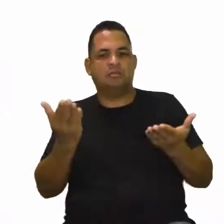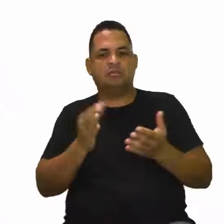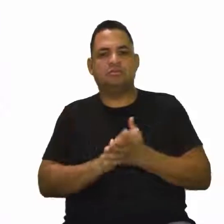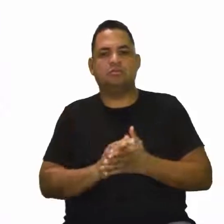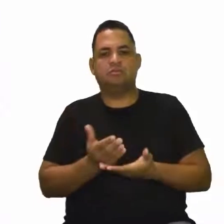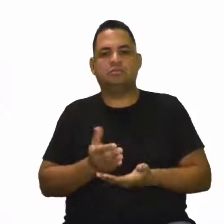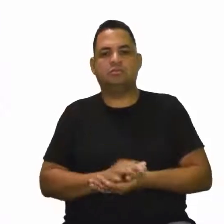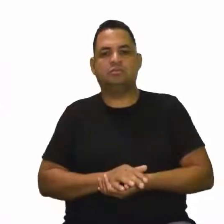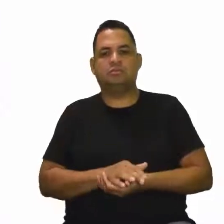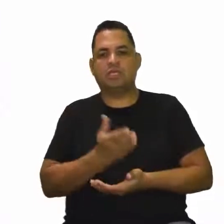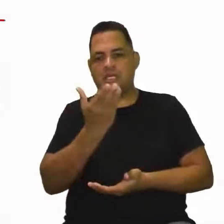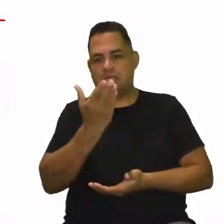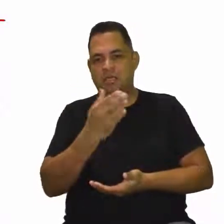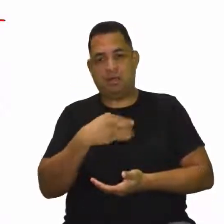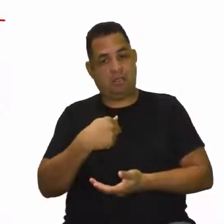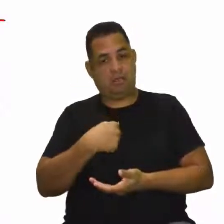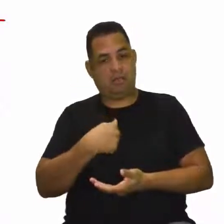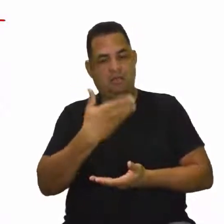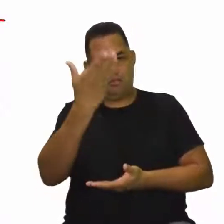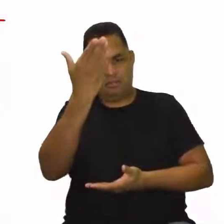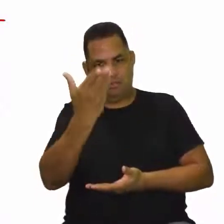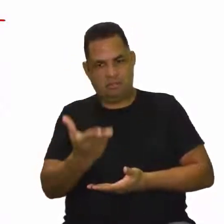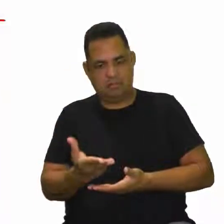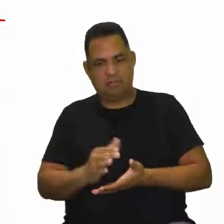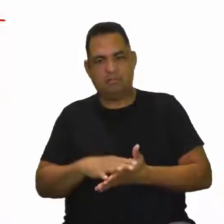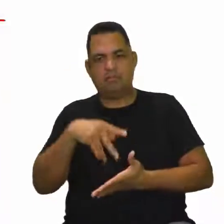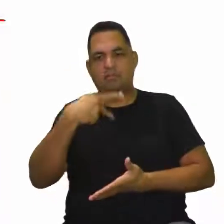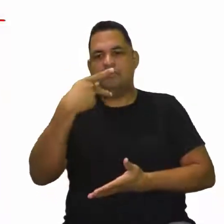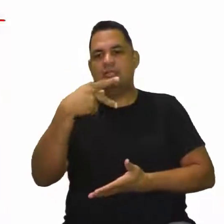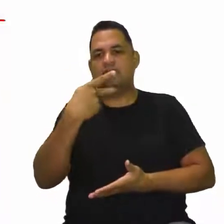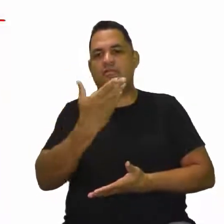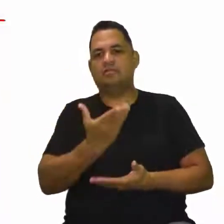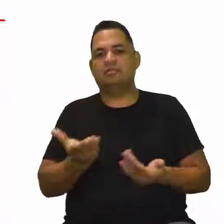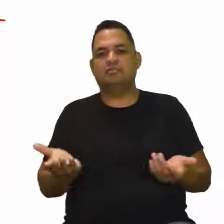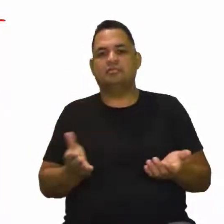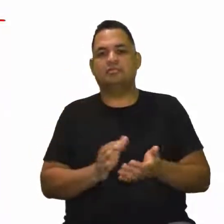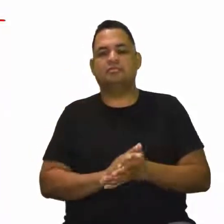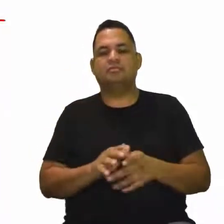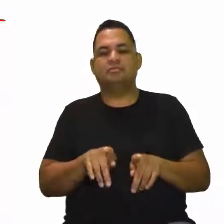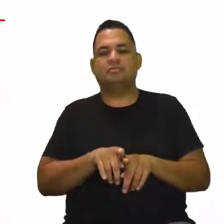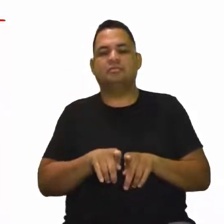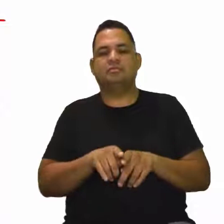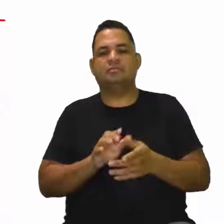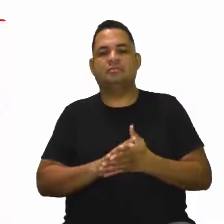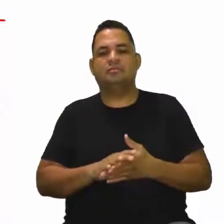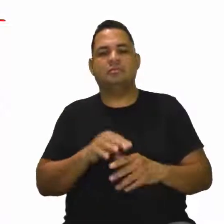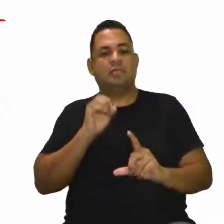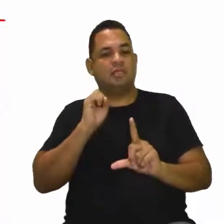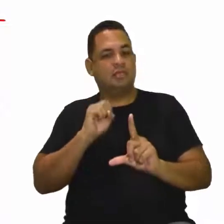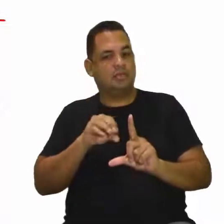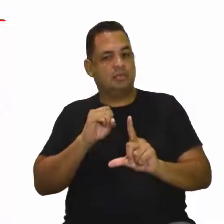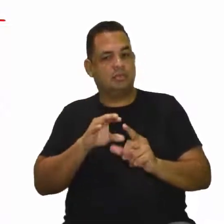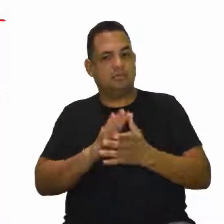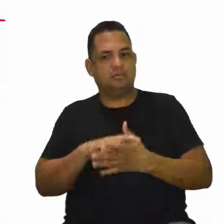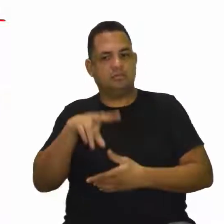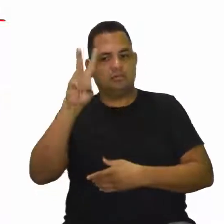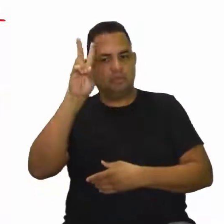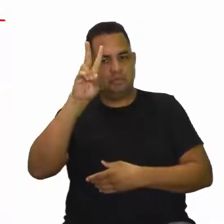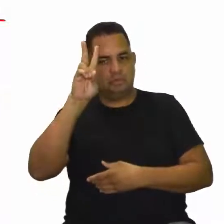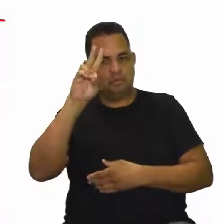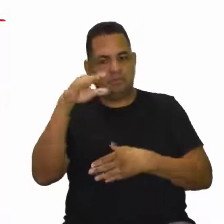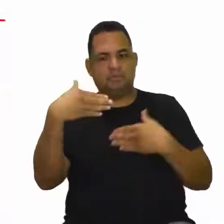outro lado, o professor Lorismar Barroso, é esse cara que fala com vocês agora. Também sou licenciado em